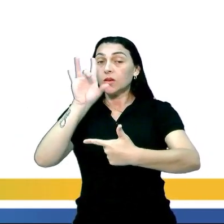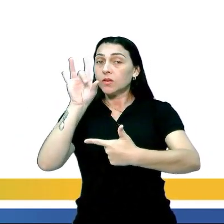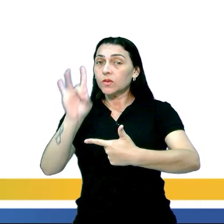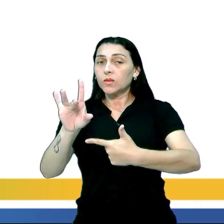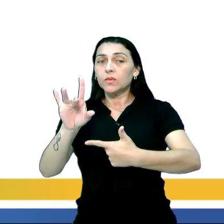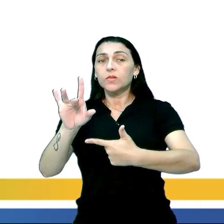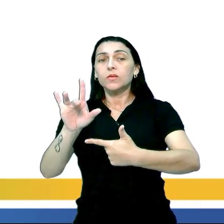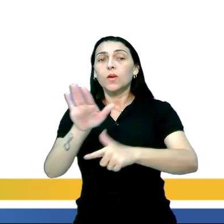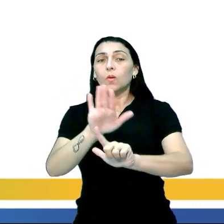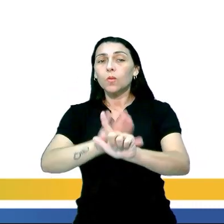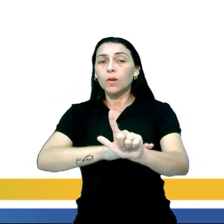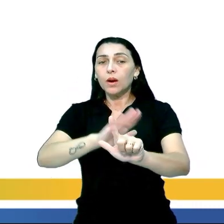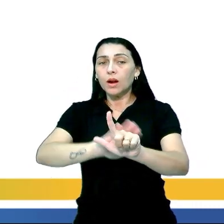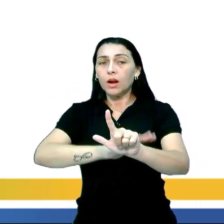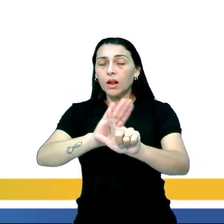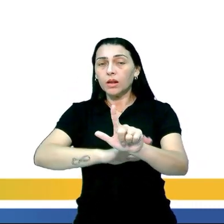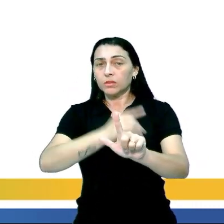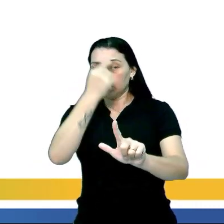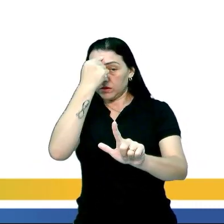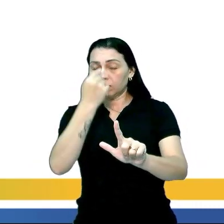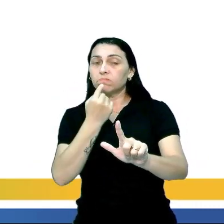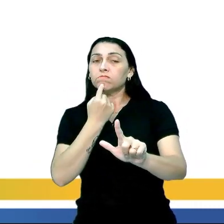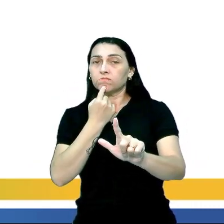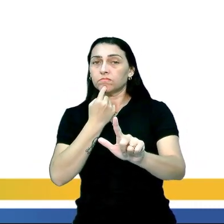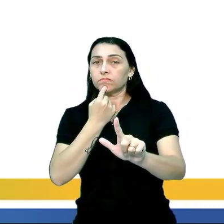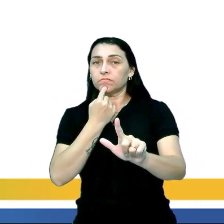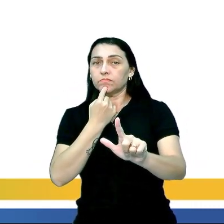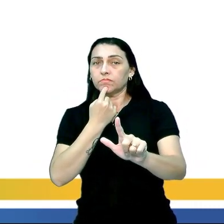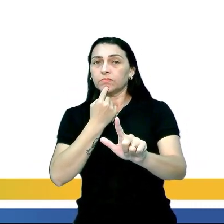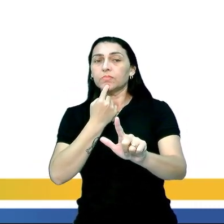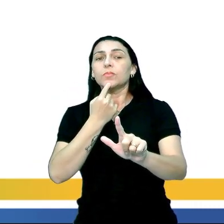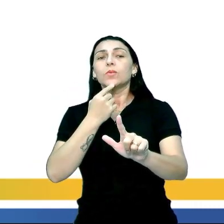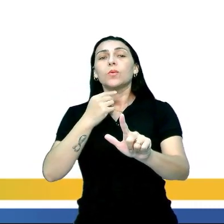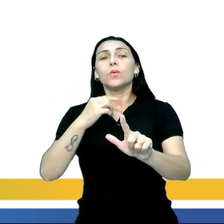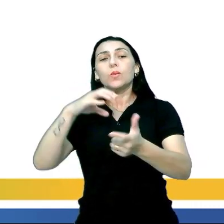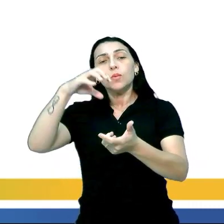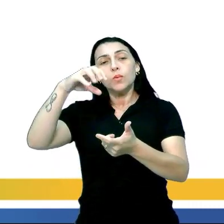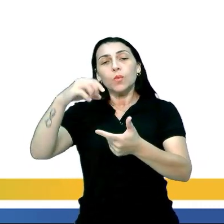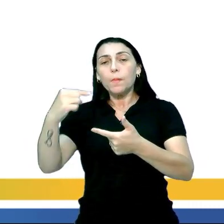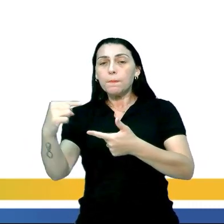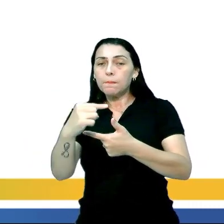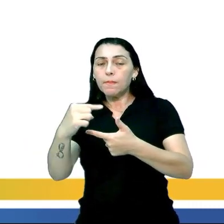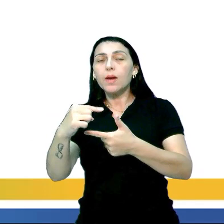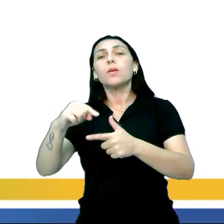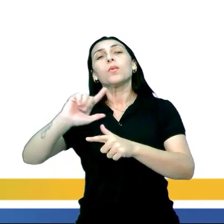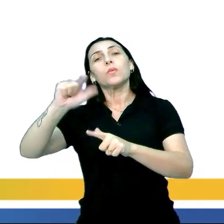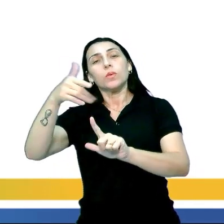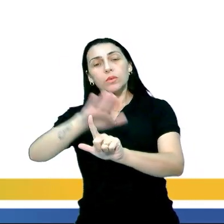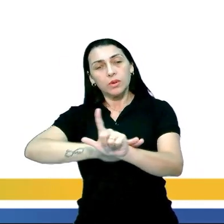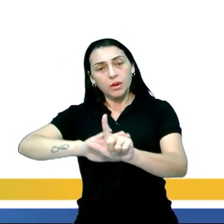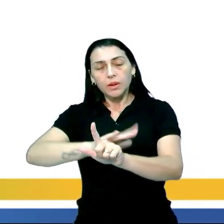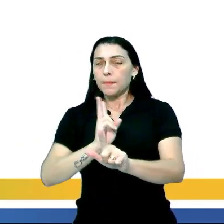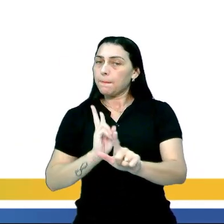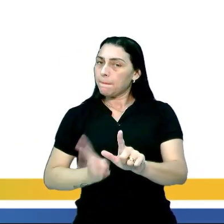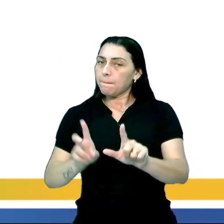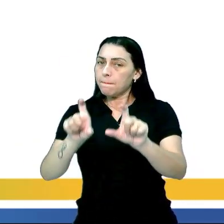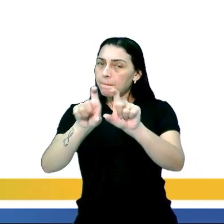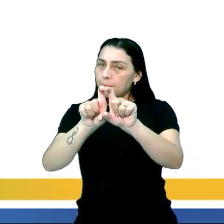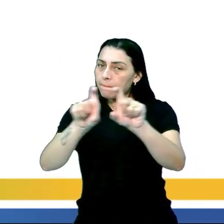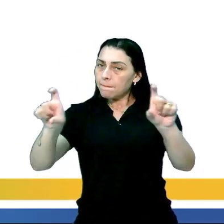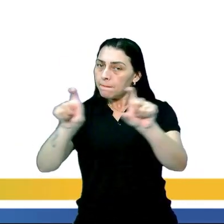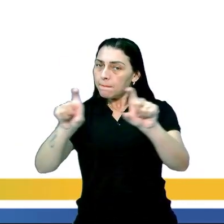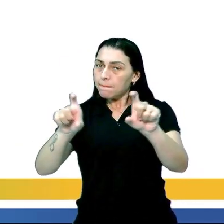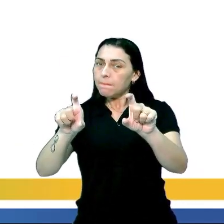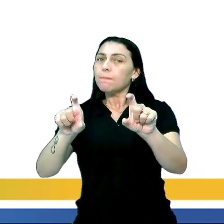somente um lado, nós temos um lado da figura, o centro da figura e o outro lado que tem a mesma medida desse aqui,